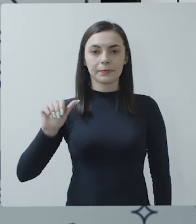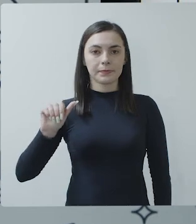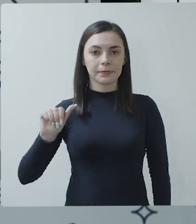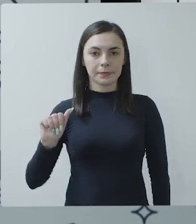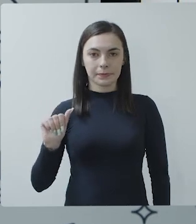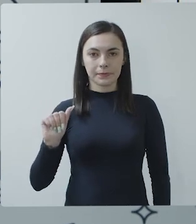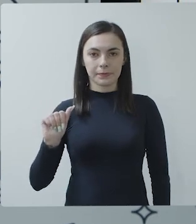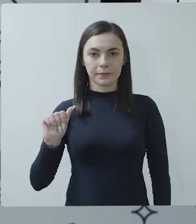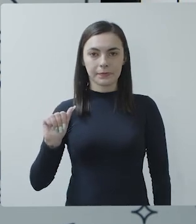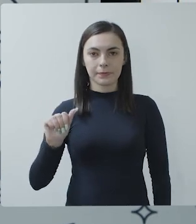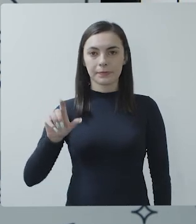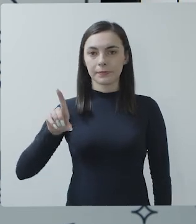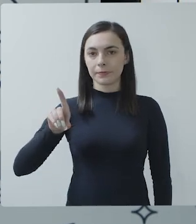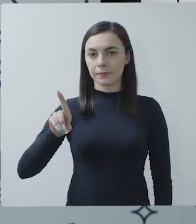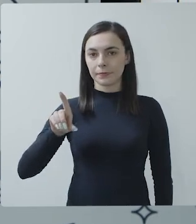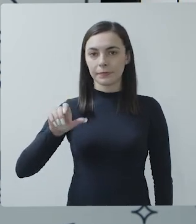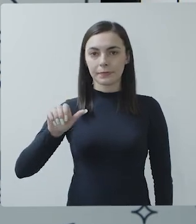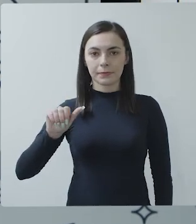Fá.